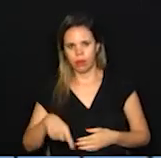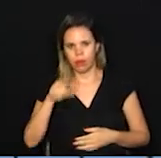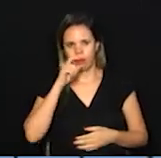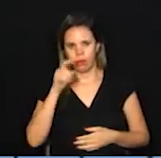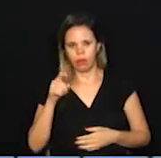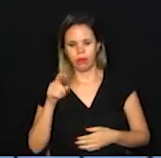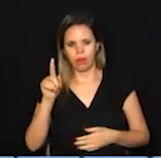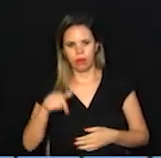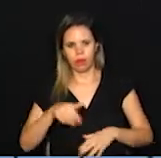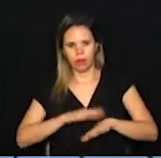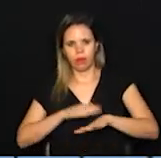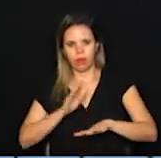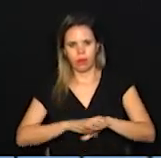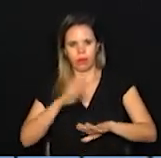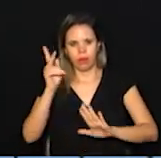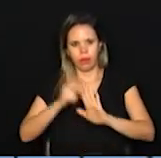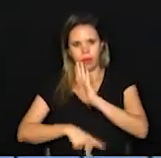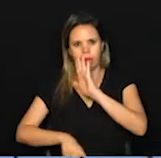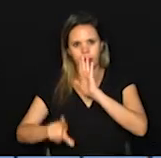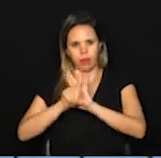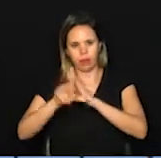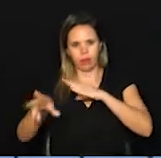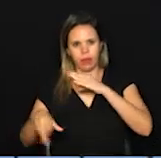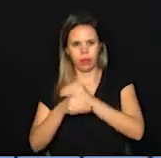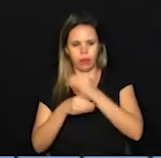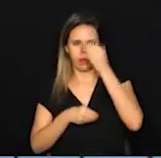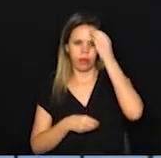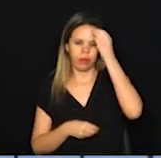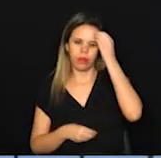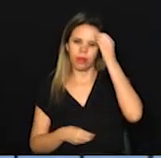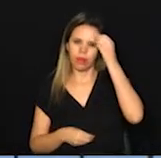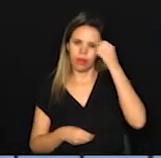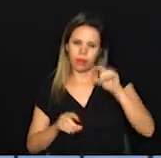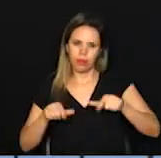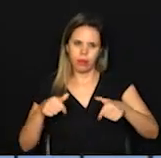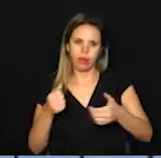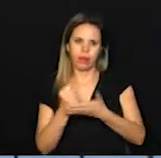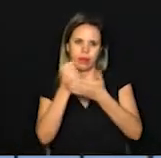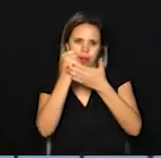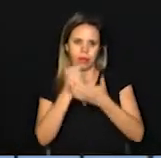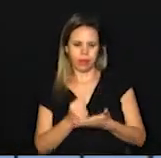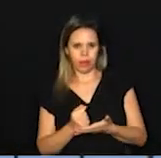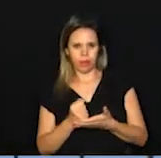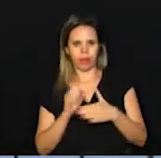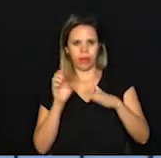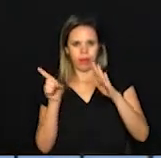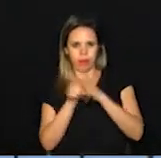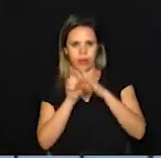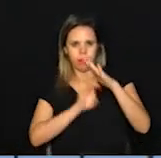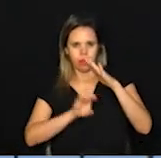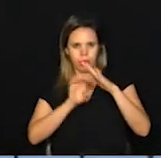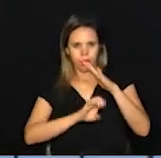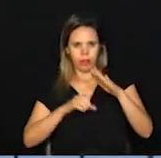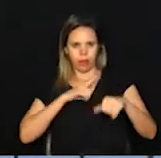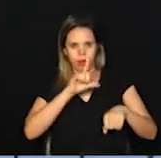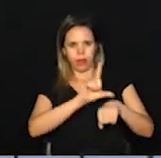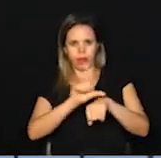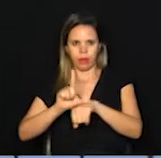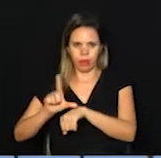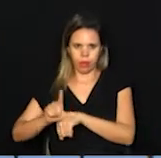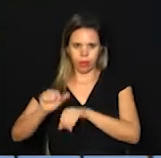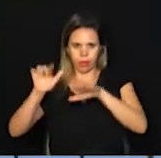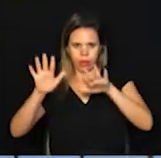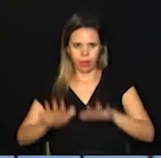Carlos, é autor de um projeto de lei complementar que busca ajudar empresários que têm estabelecimento